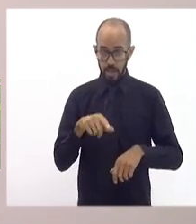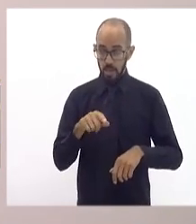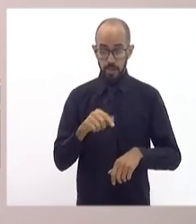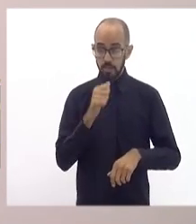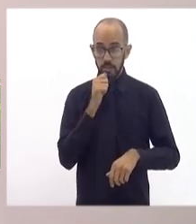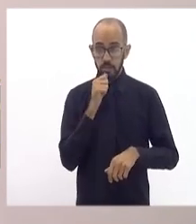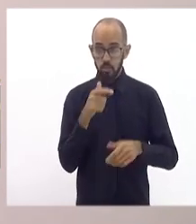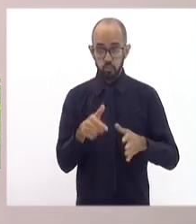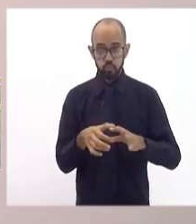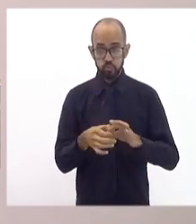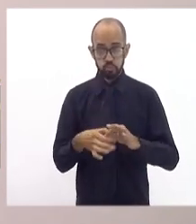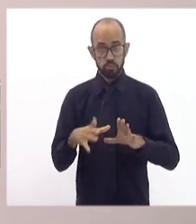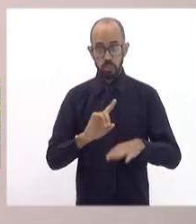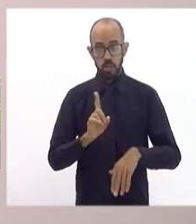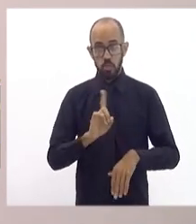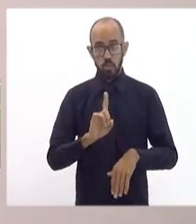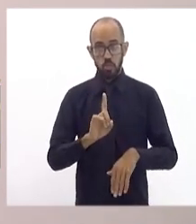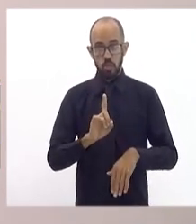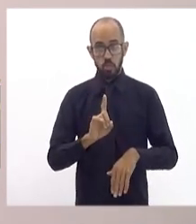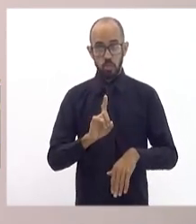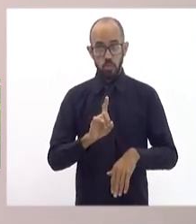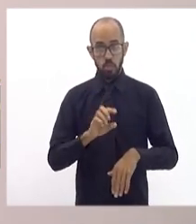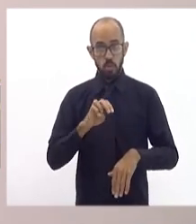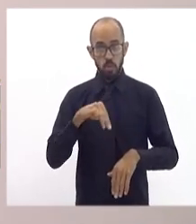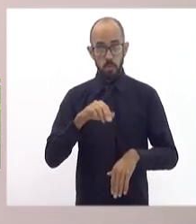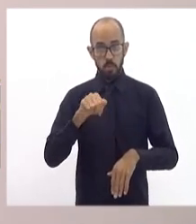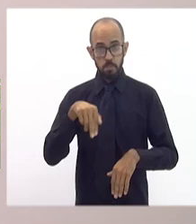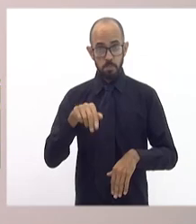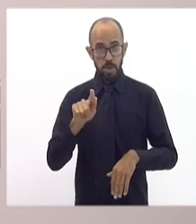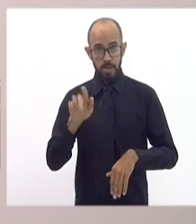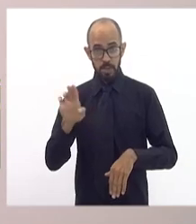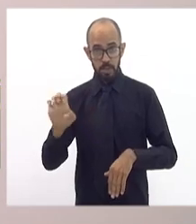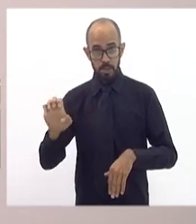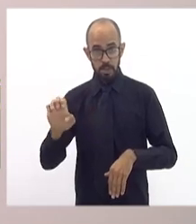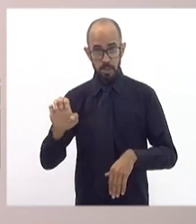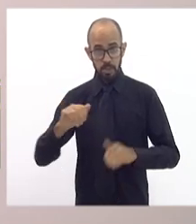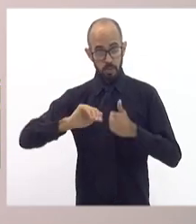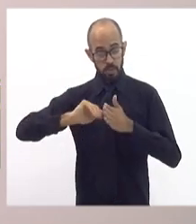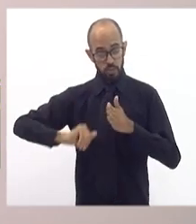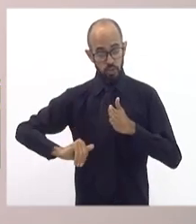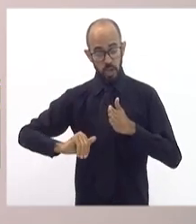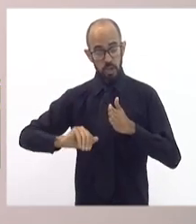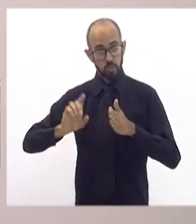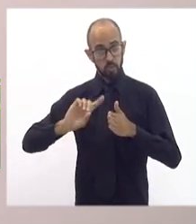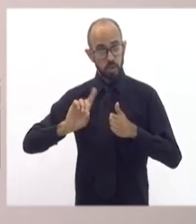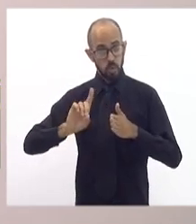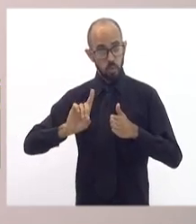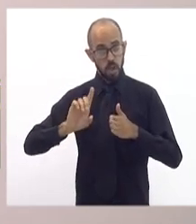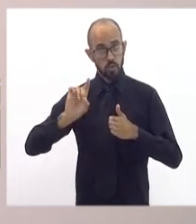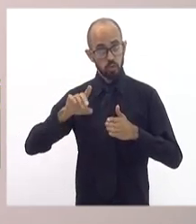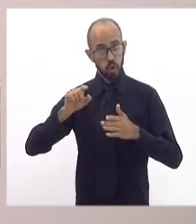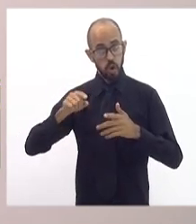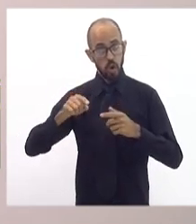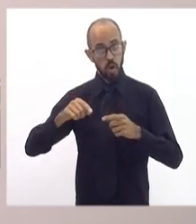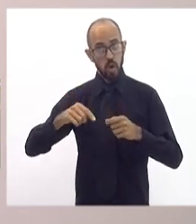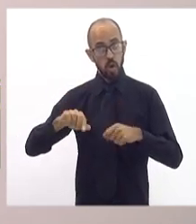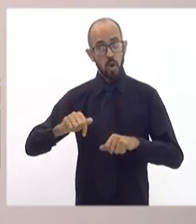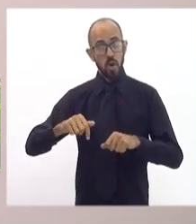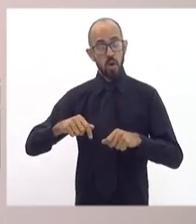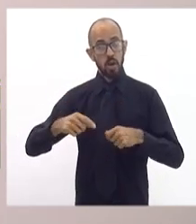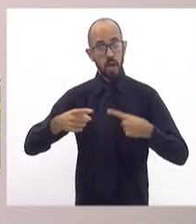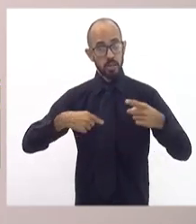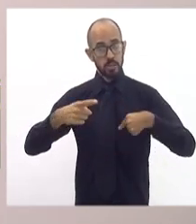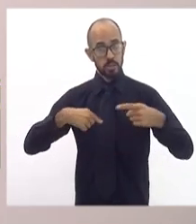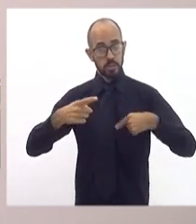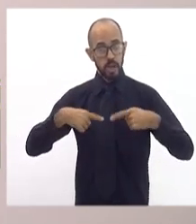e o manguezal no manguezal não foi autorizado tá supressão de vegetação é a área da estrada que vai ser mediada